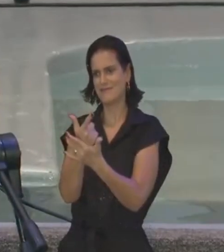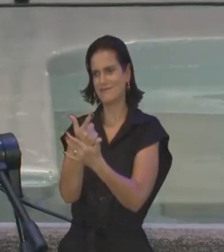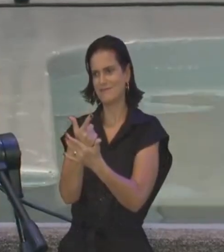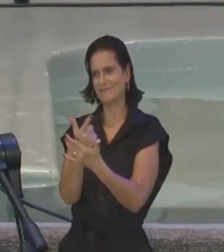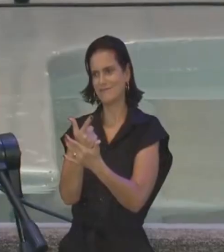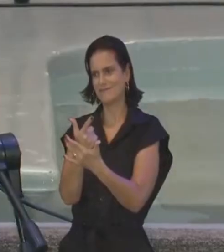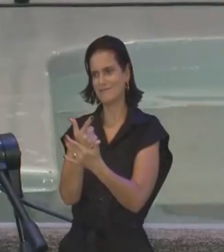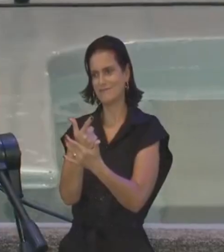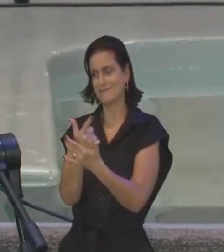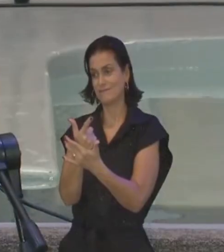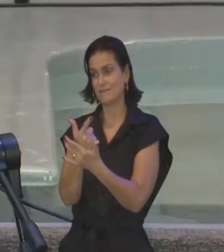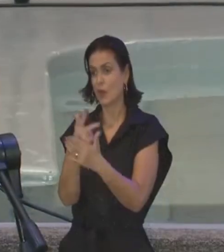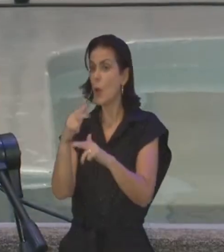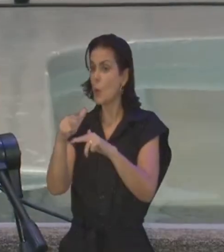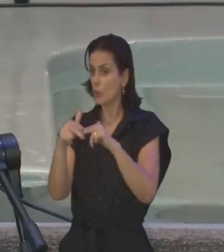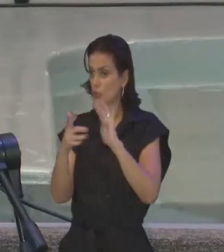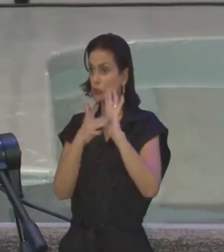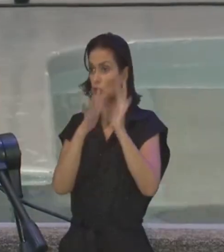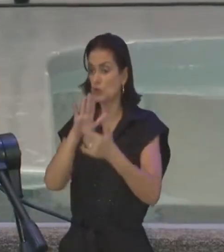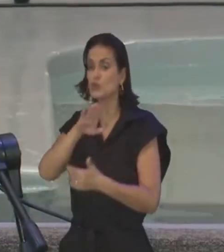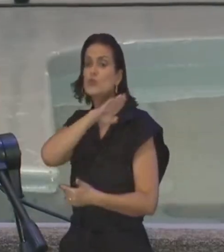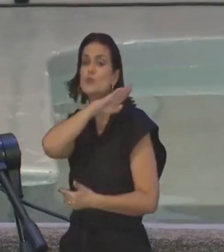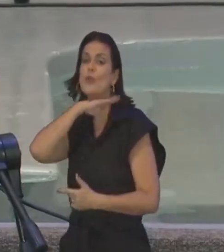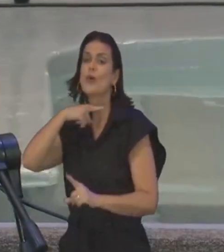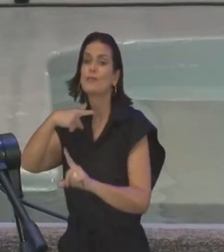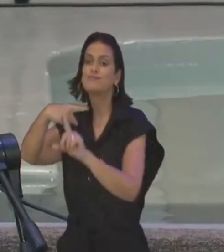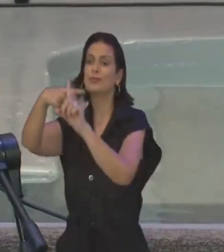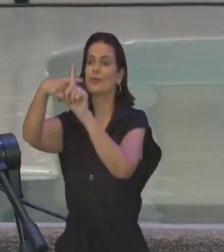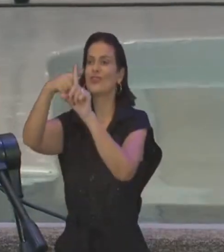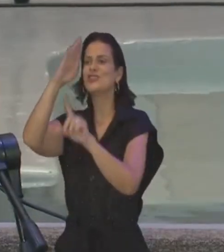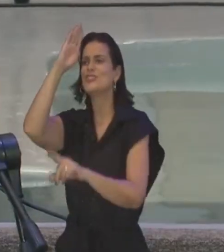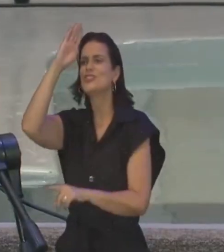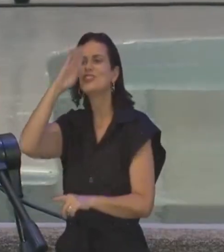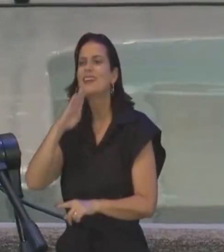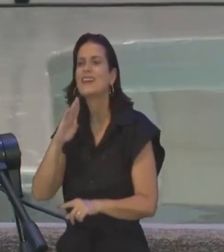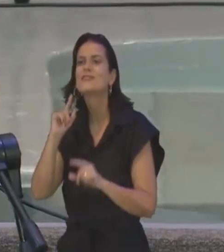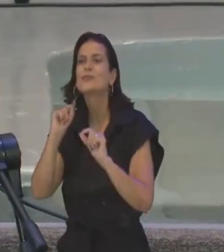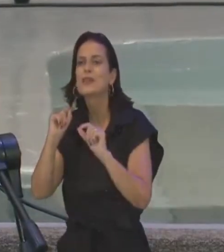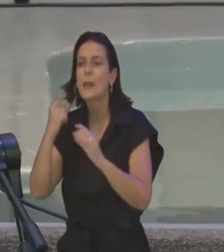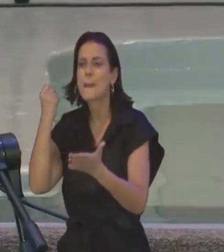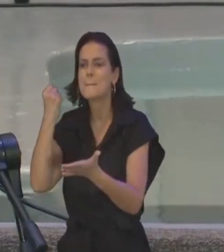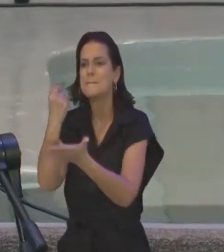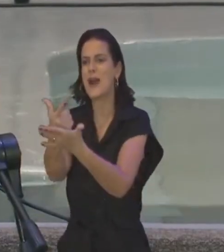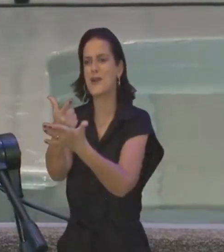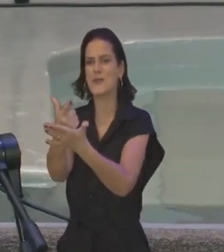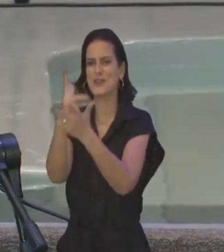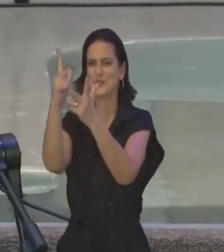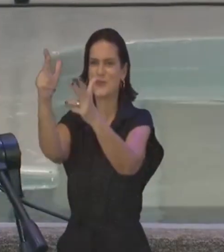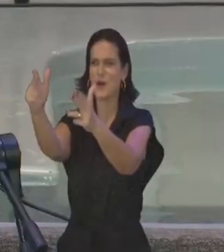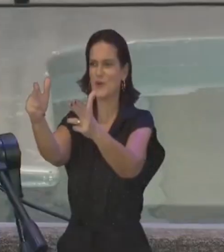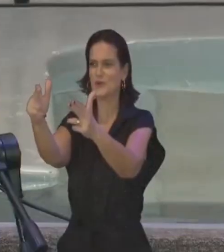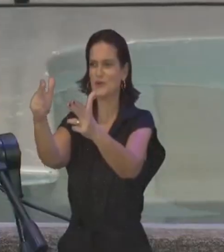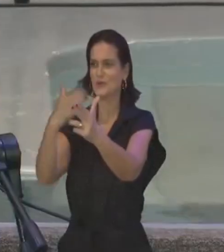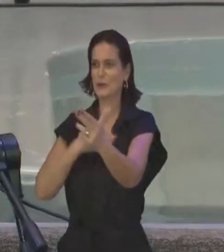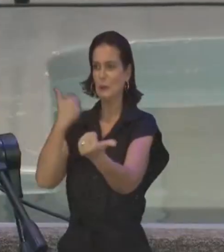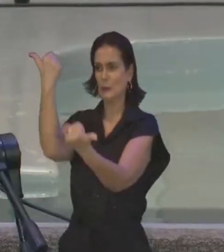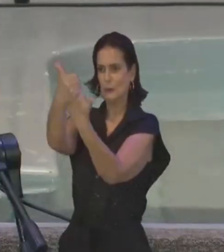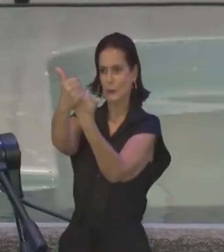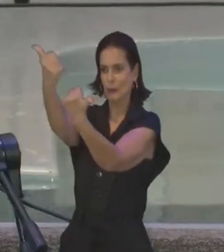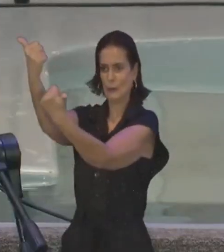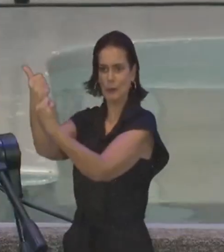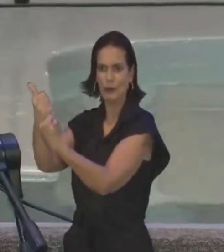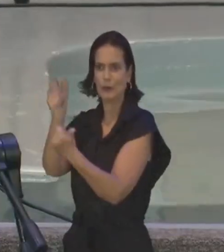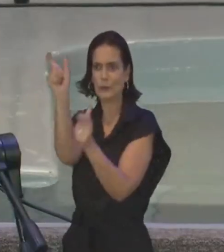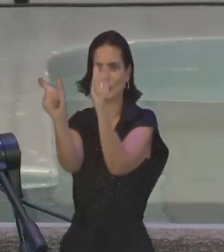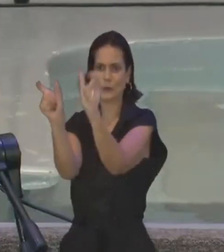E foi por isso que Jesus morreu naquela cruz gratuitamente, pagando no meu lugar e no seu lugar. Aqui está o